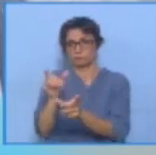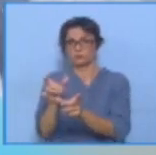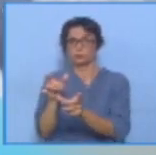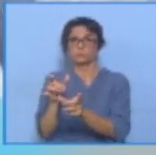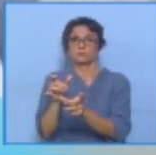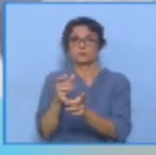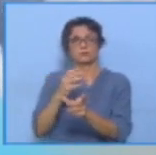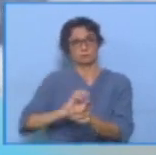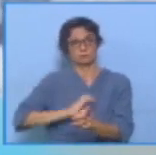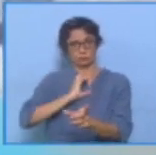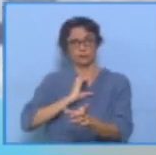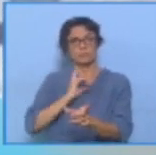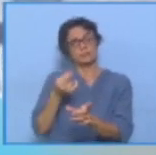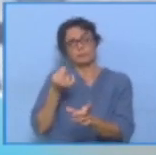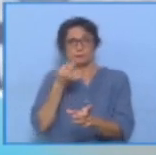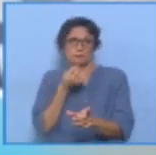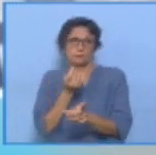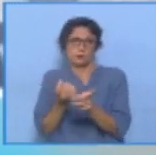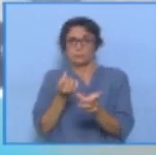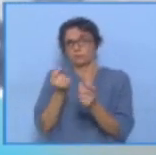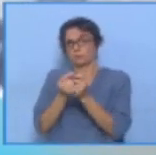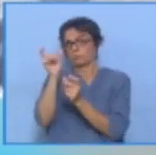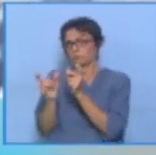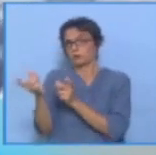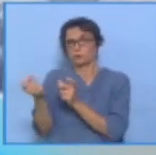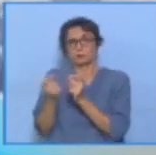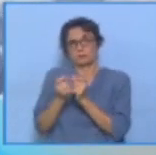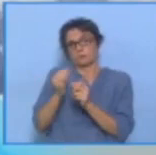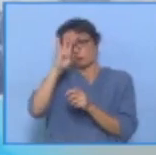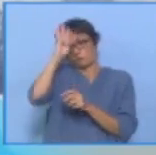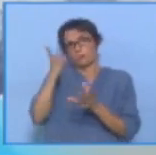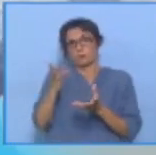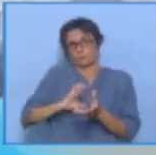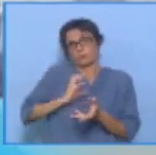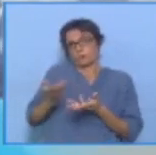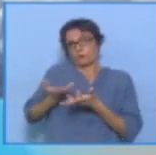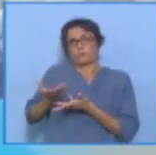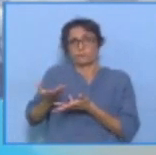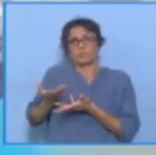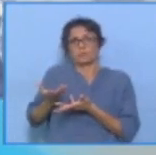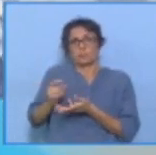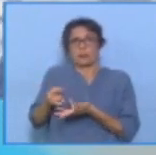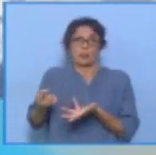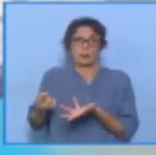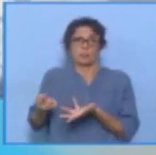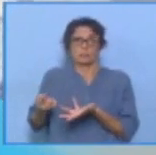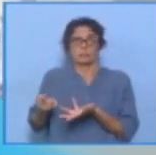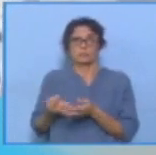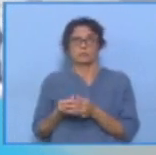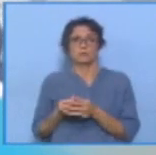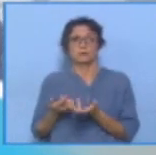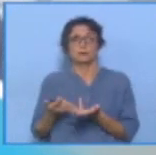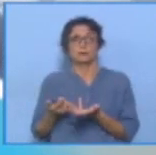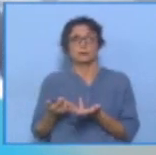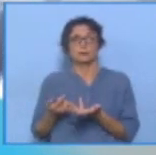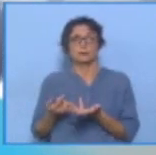confiança, até porque eles são conselheiros do Papa, é natural que sejam pessoas de confiança do Papa, vamos chamar, que está a exercer o seu ministério, e